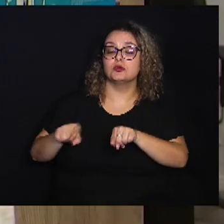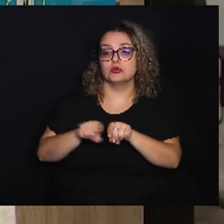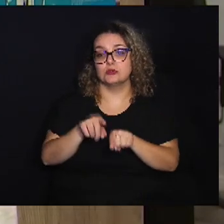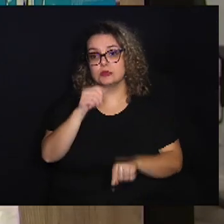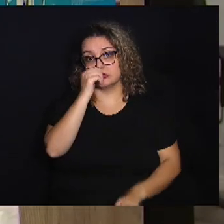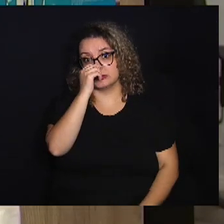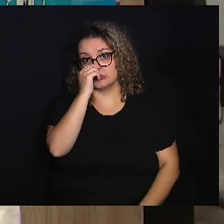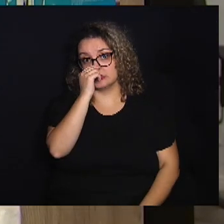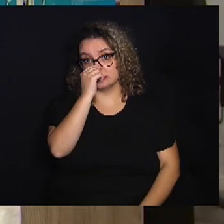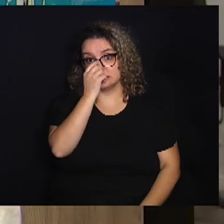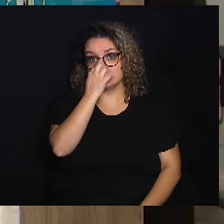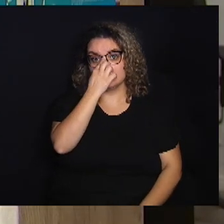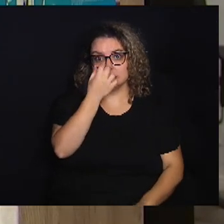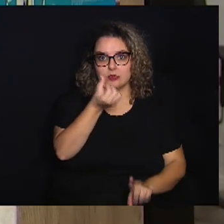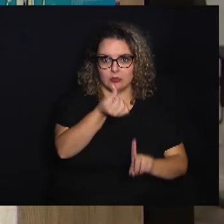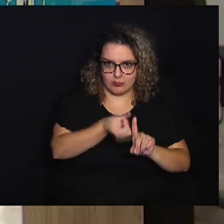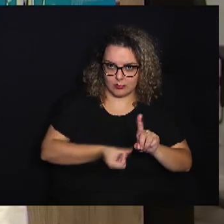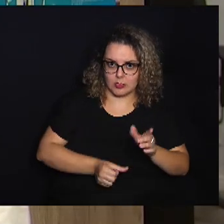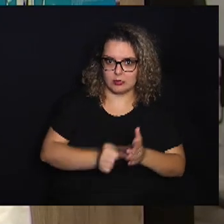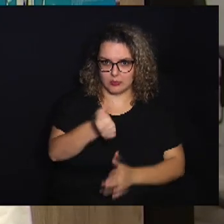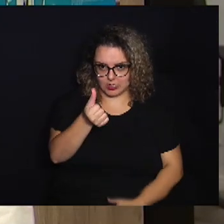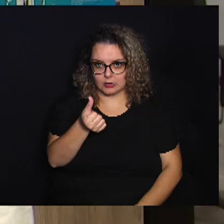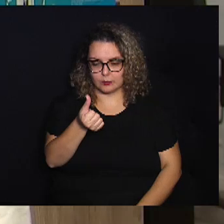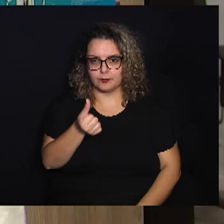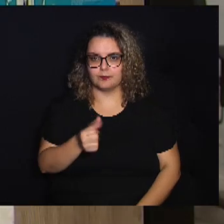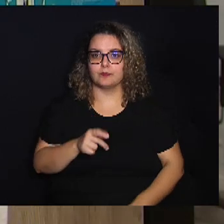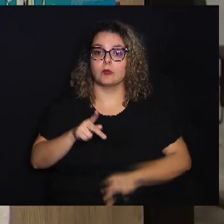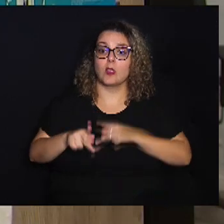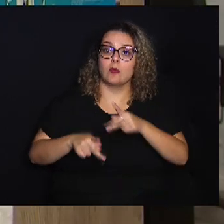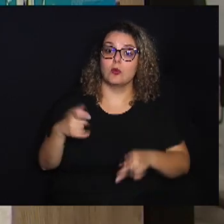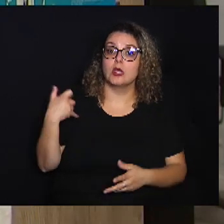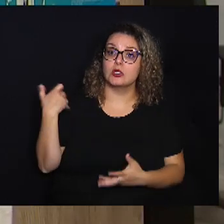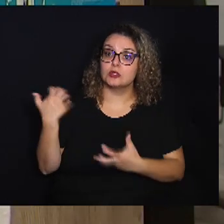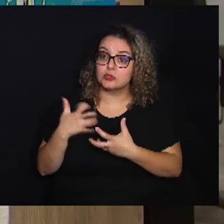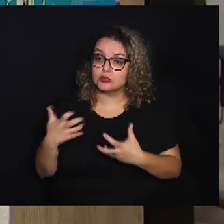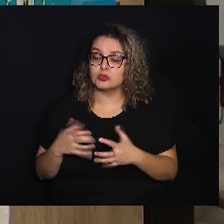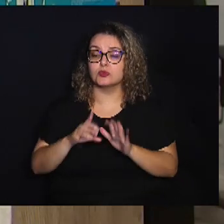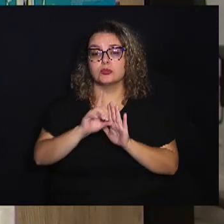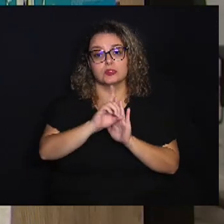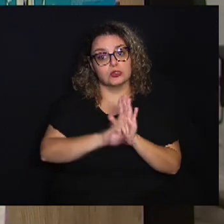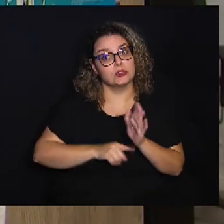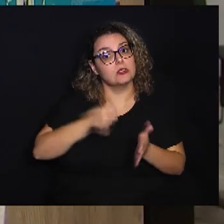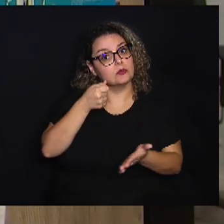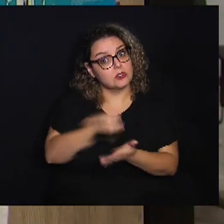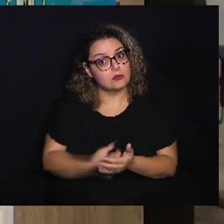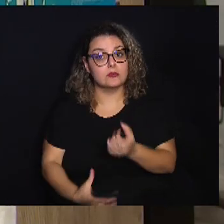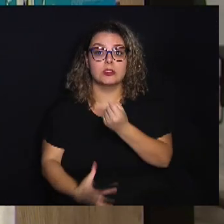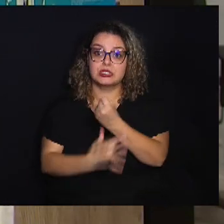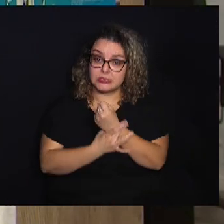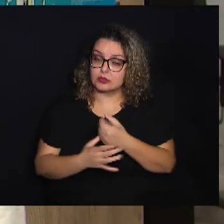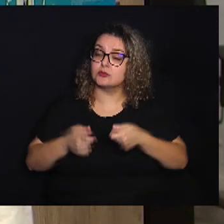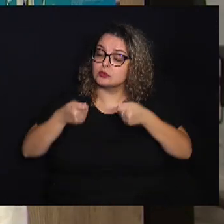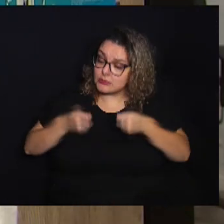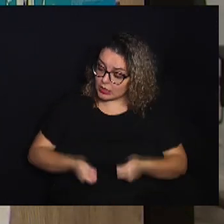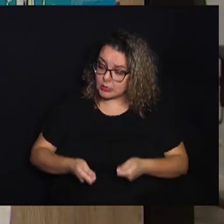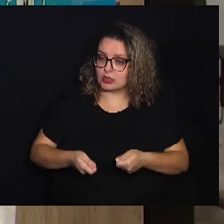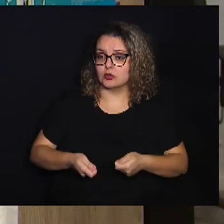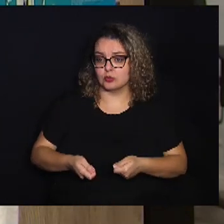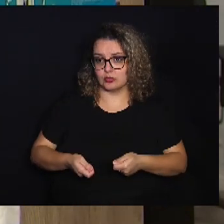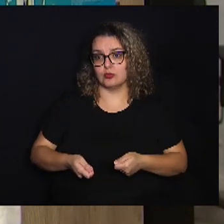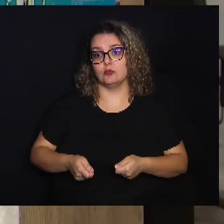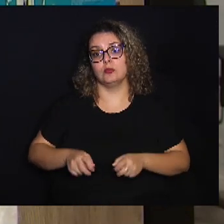no primeiro semestre sobre a população idosa, né, sobre os direitos garantidos e assegurados, principalmente sobre a